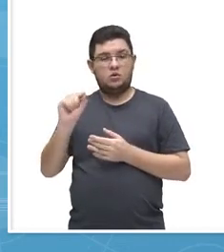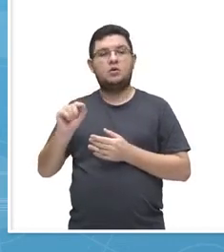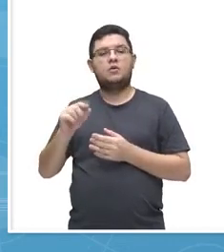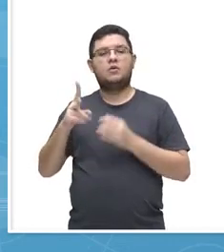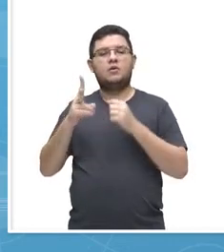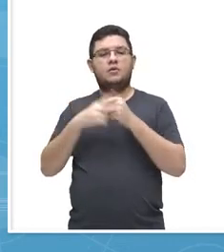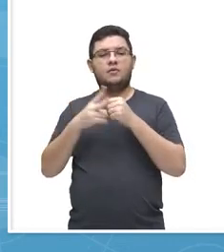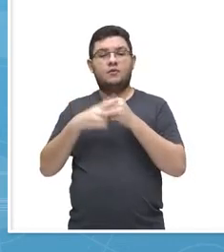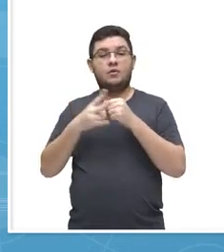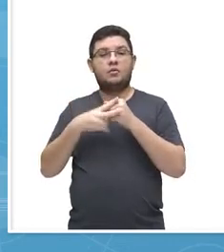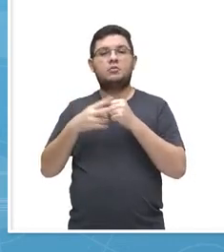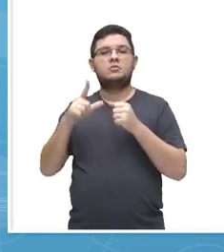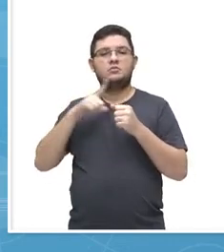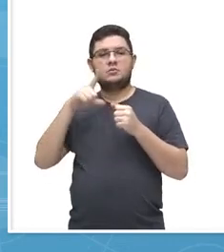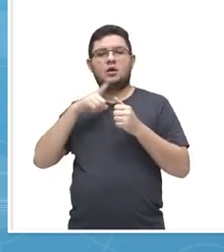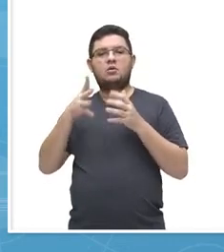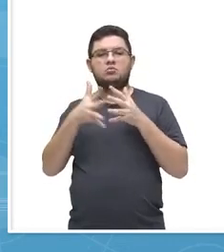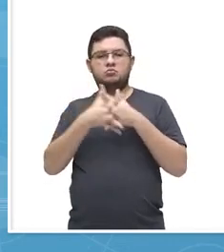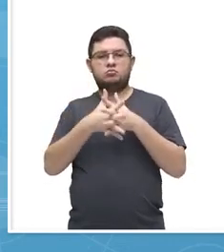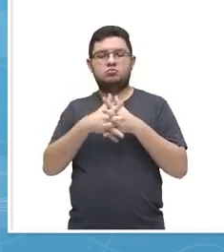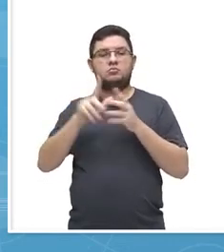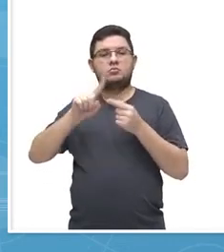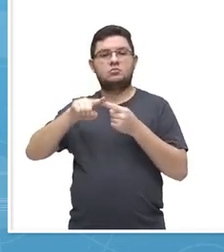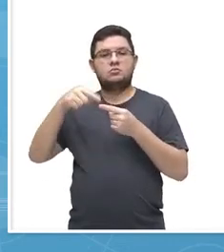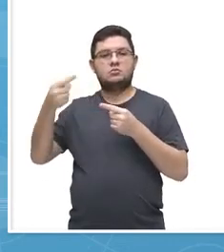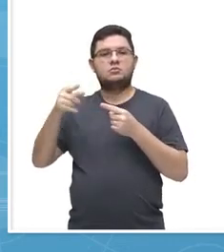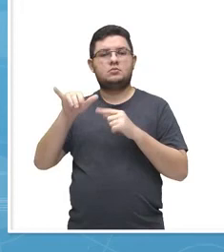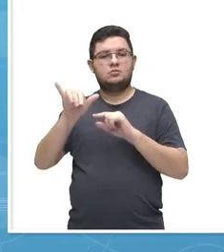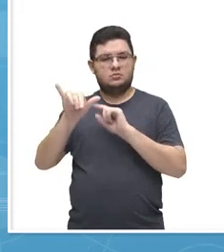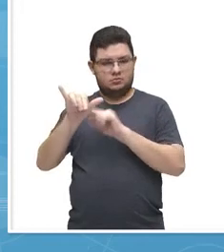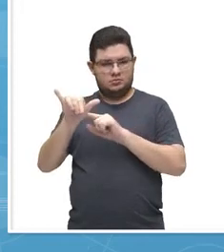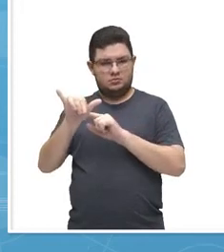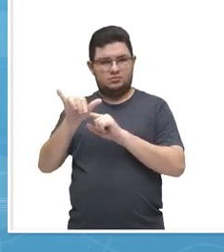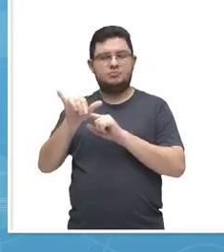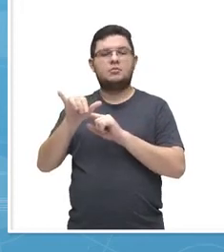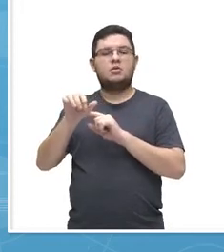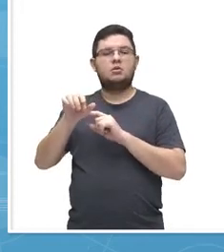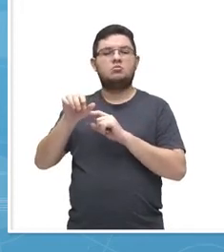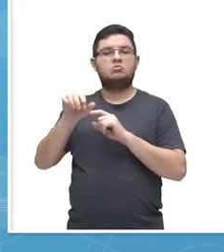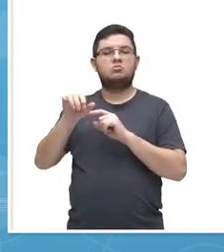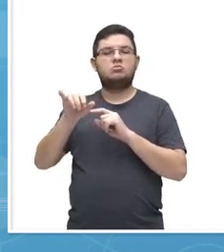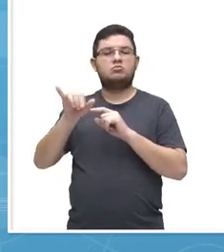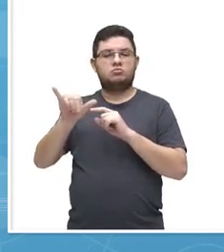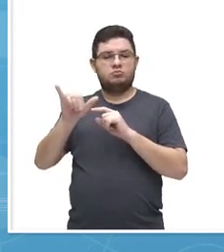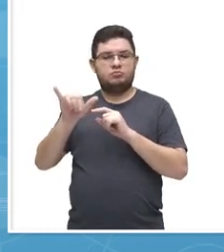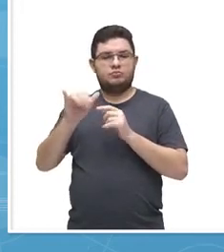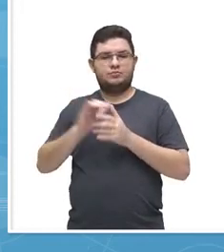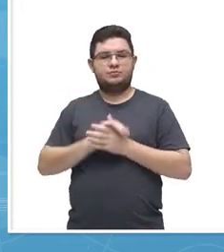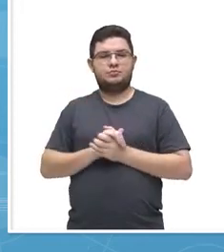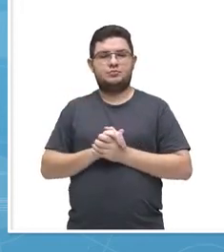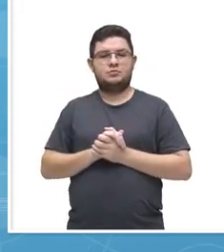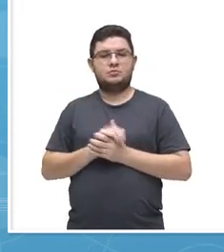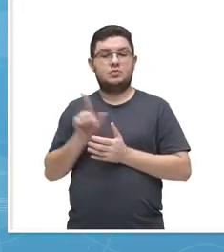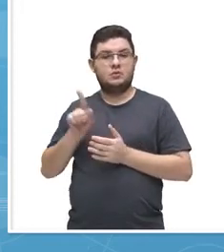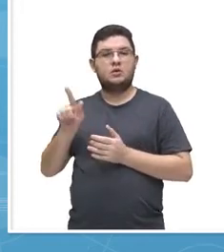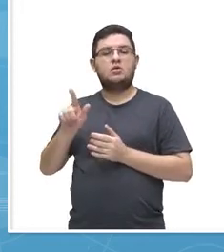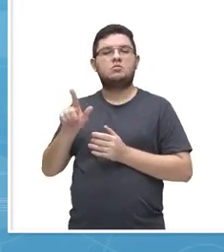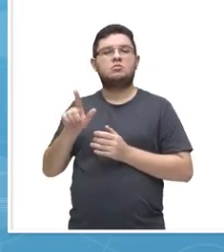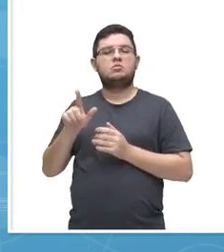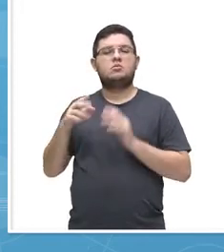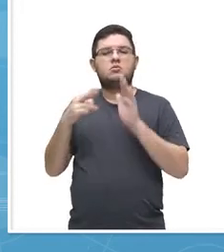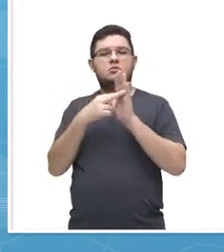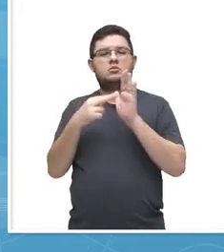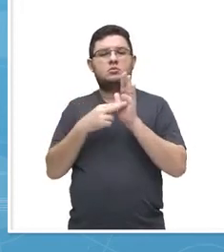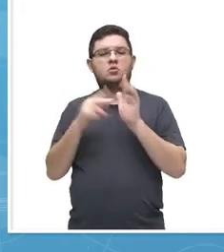em consoante Y. Tudo bem? Quando o verbo terminar em consoante Y. Essas são as regras que nós temos